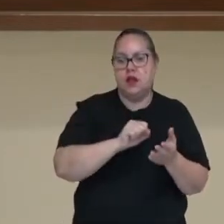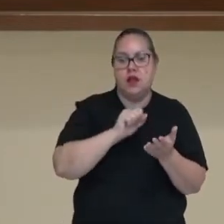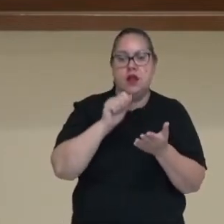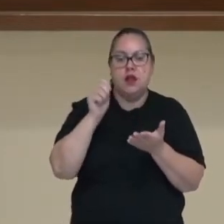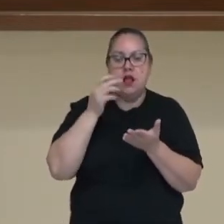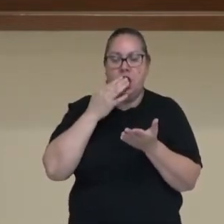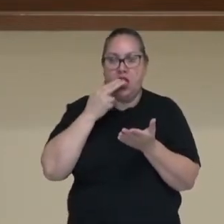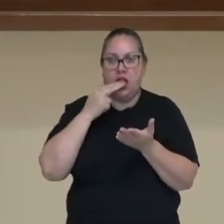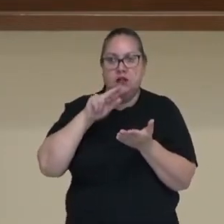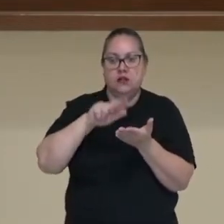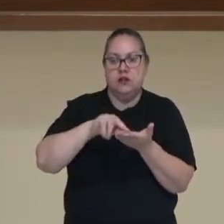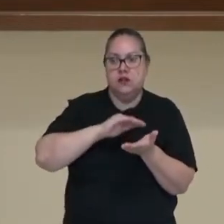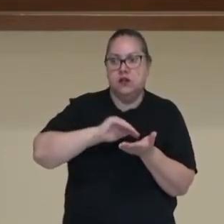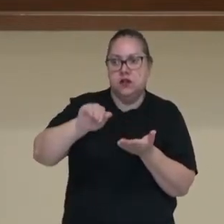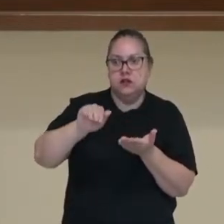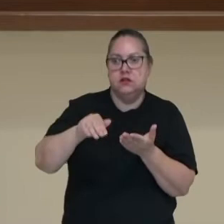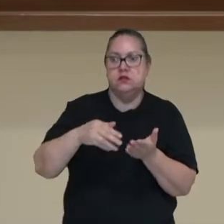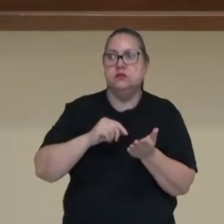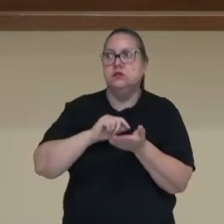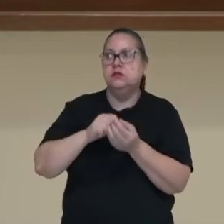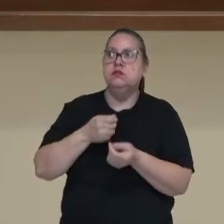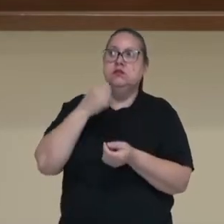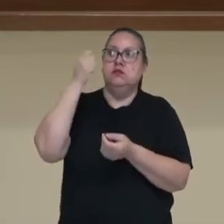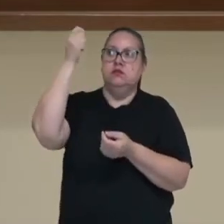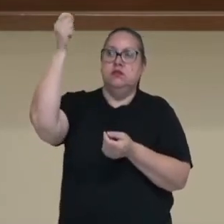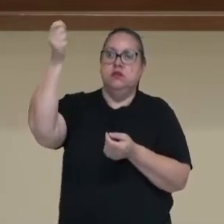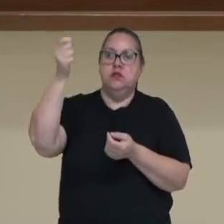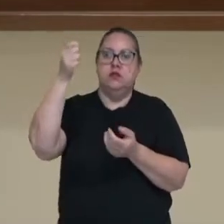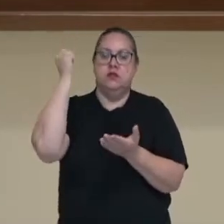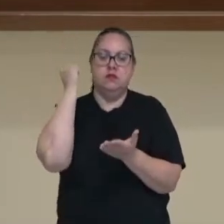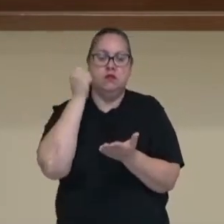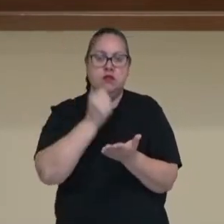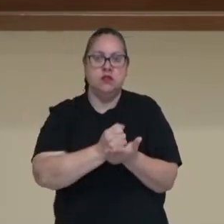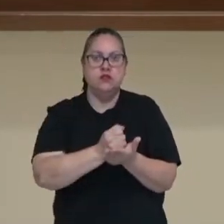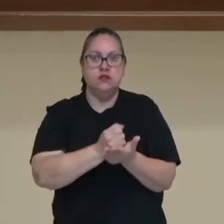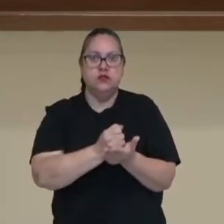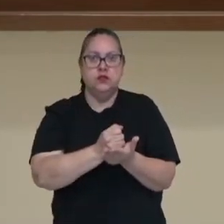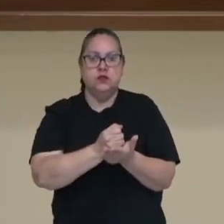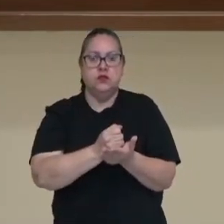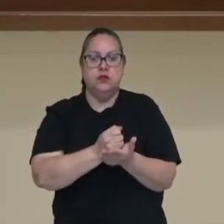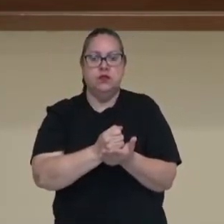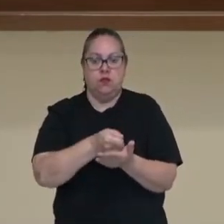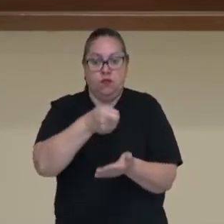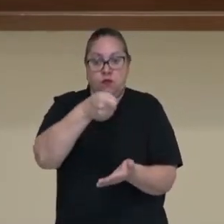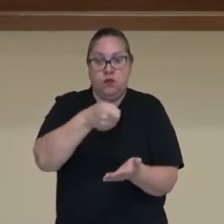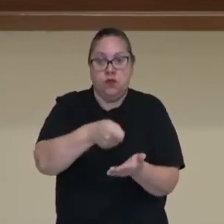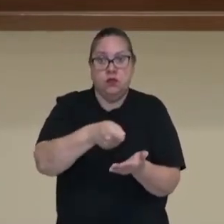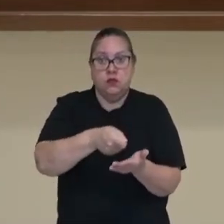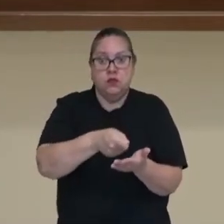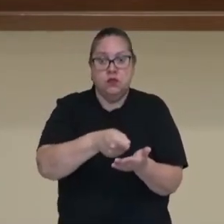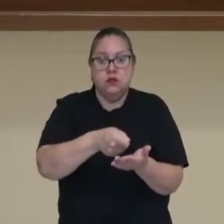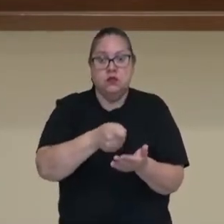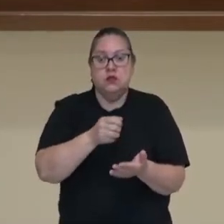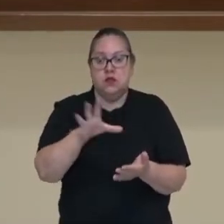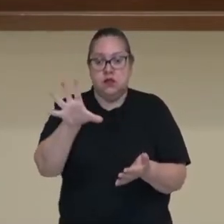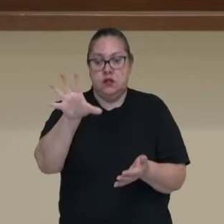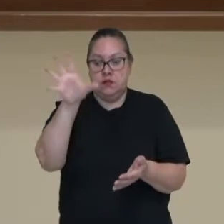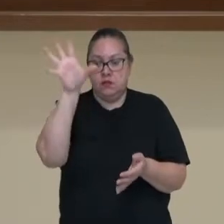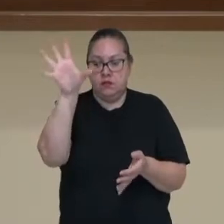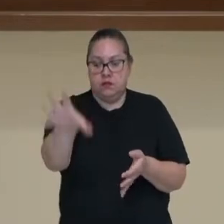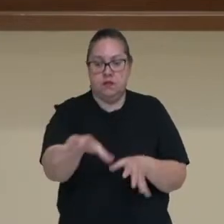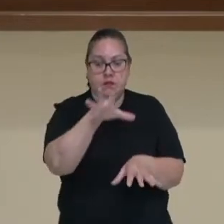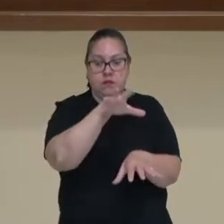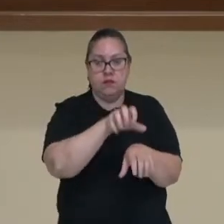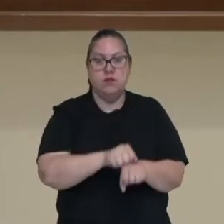nós podemos entender como uma espécie de um cartório na época e registrar, confirmando o quê? Que a posse é portuguesa das